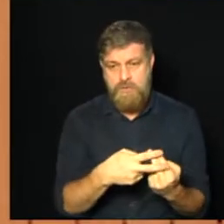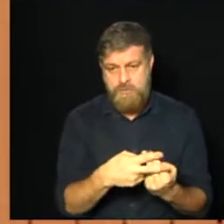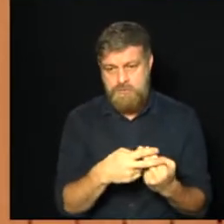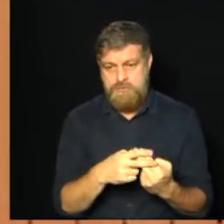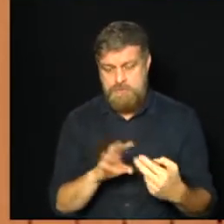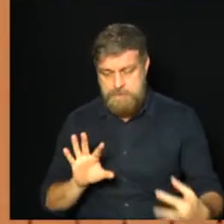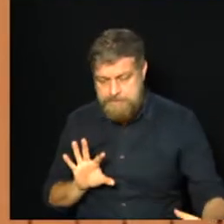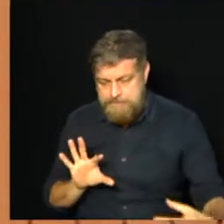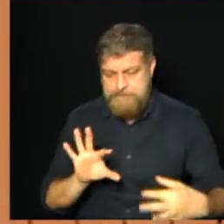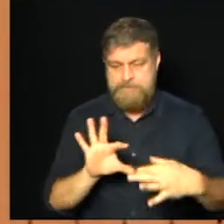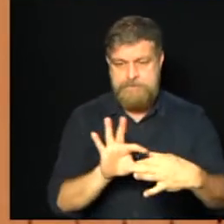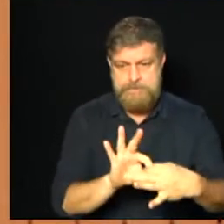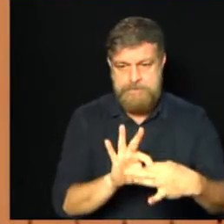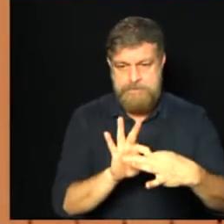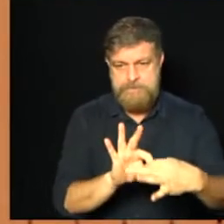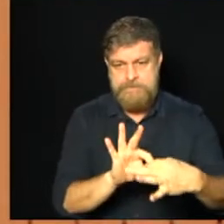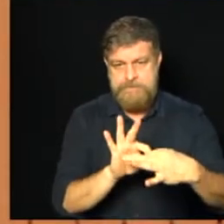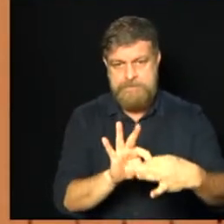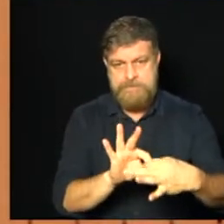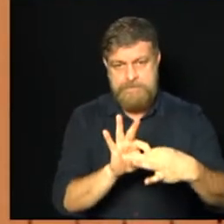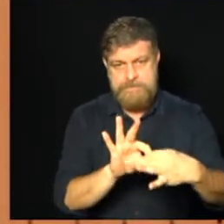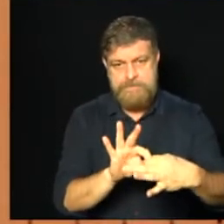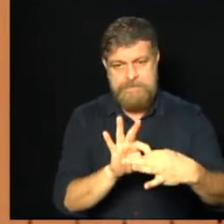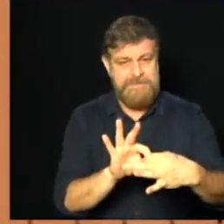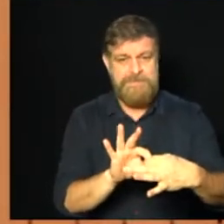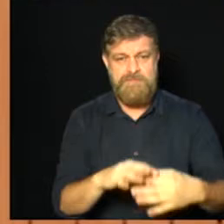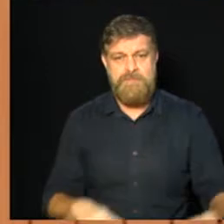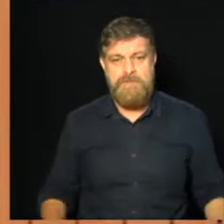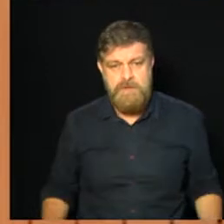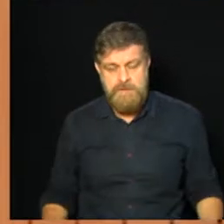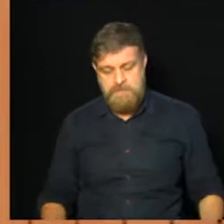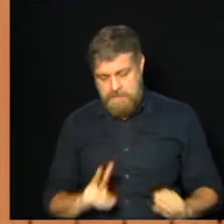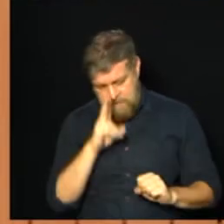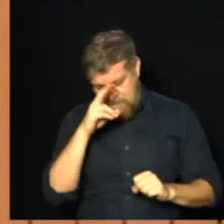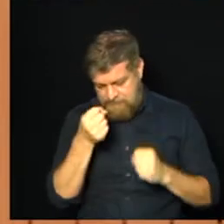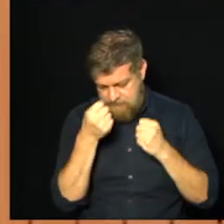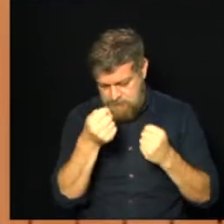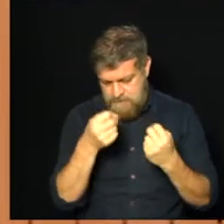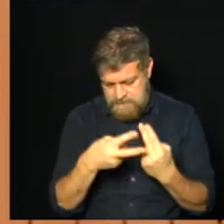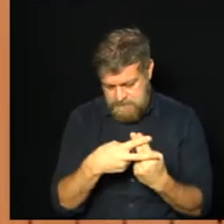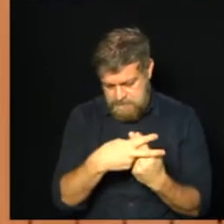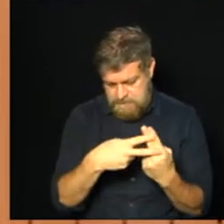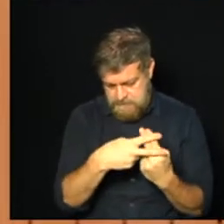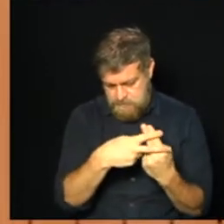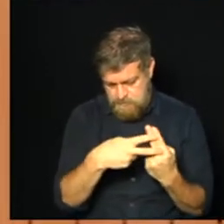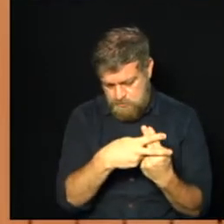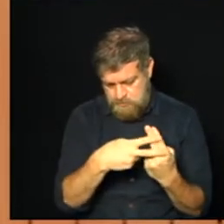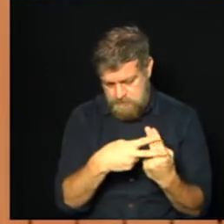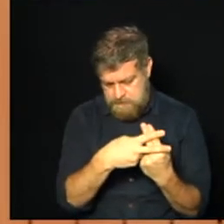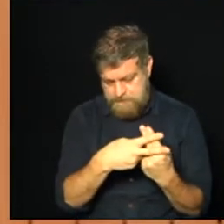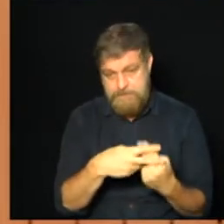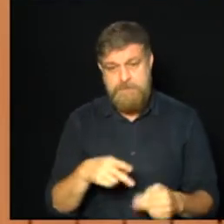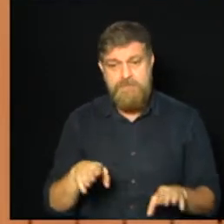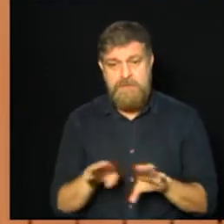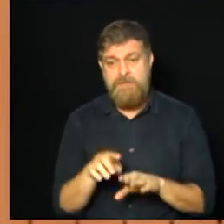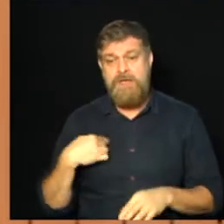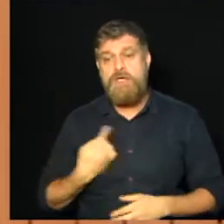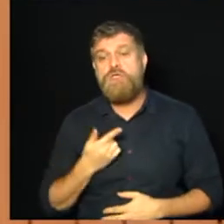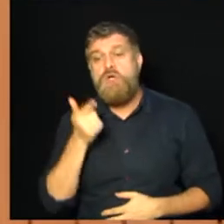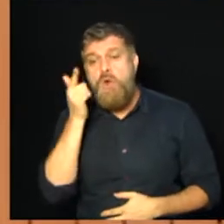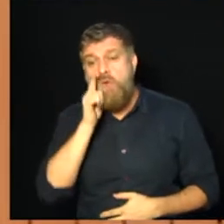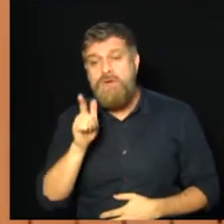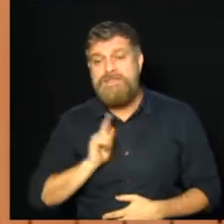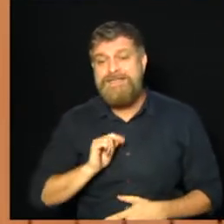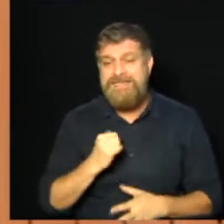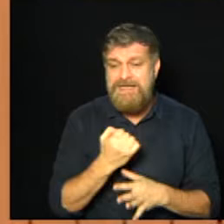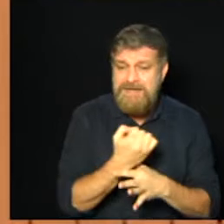gestão continue sendo parte do Sistema Único de Saúde, para fortalecimento do Sistema Único de Saúde e para que a gente possa